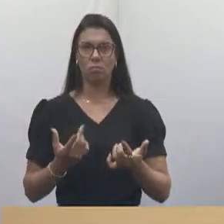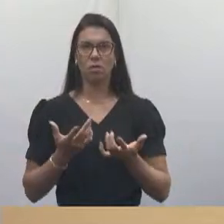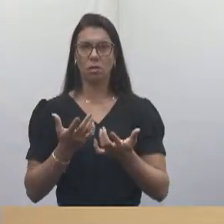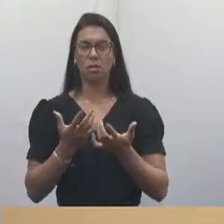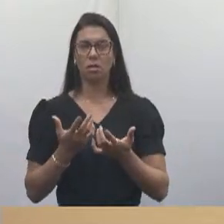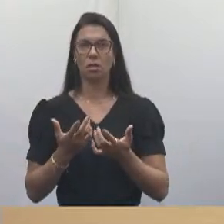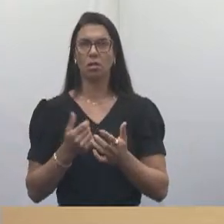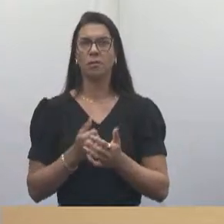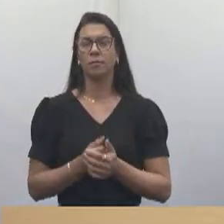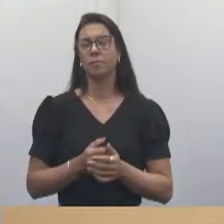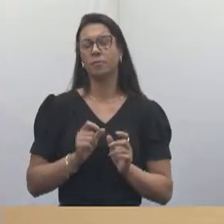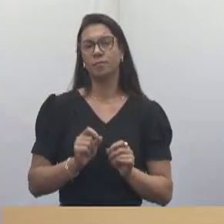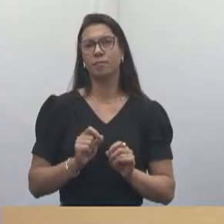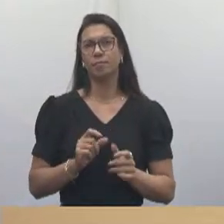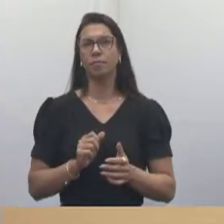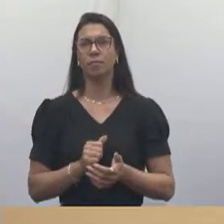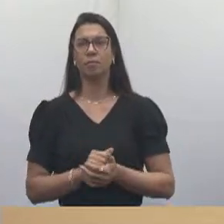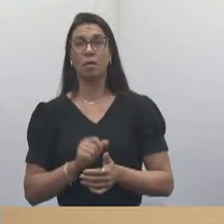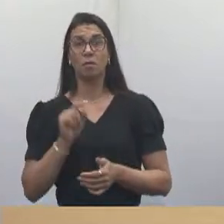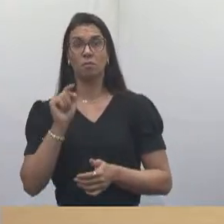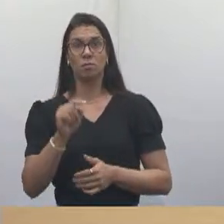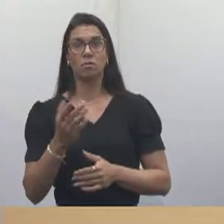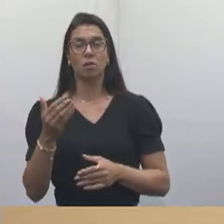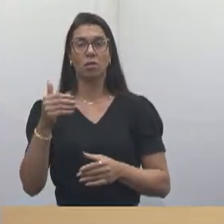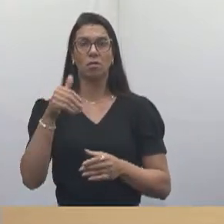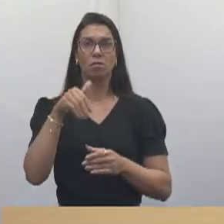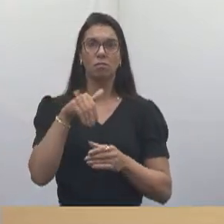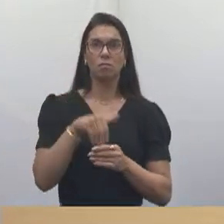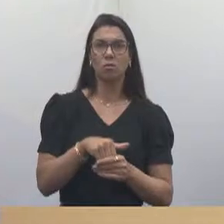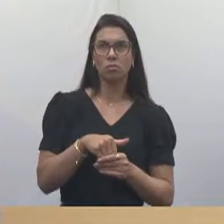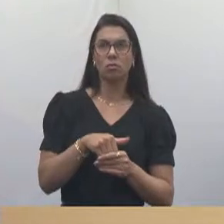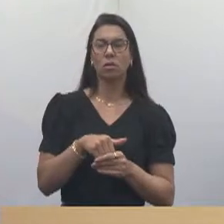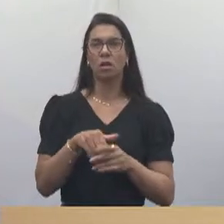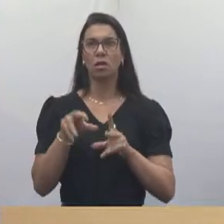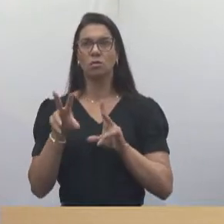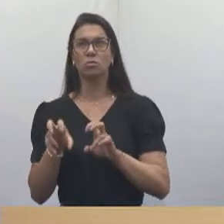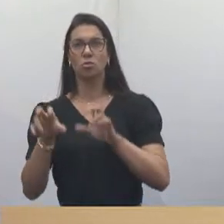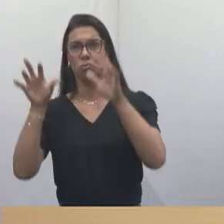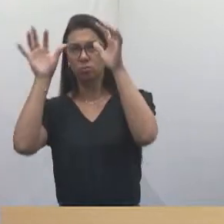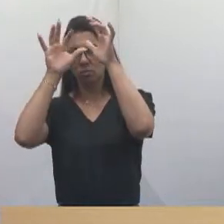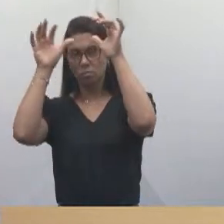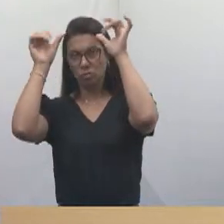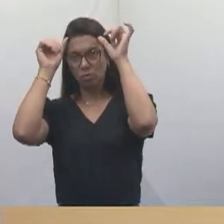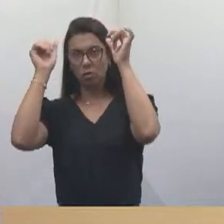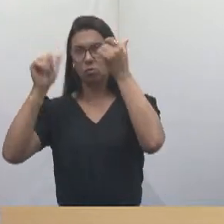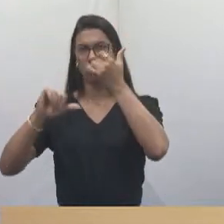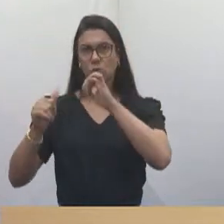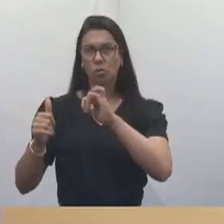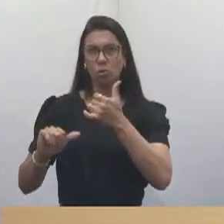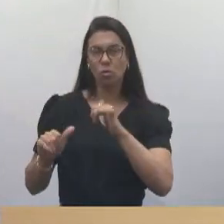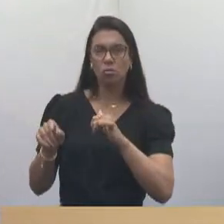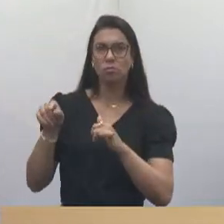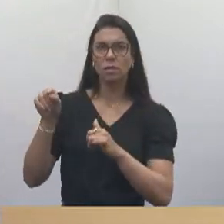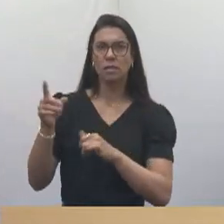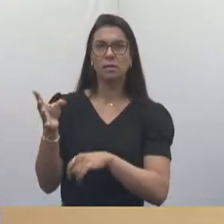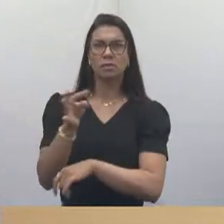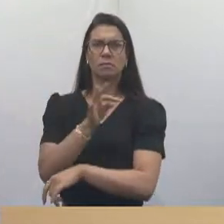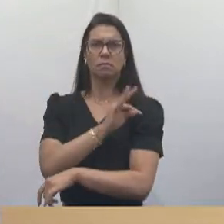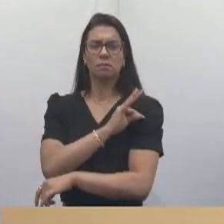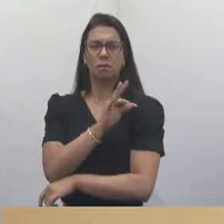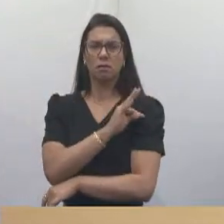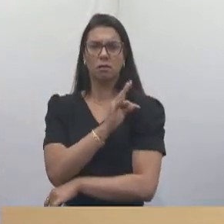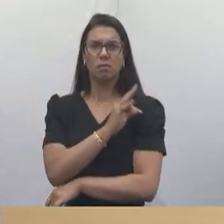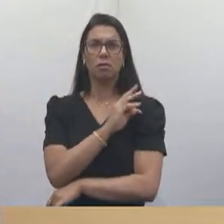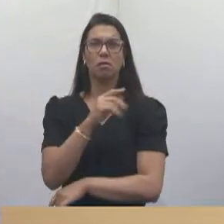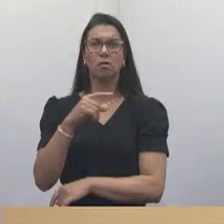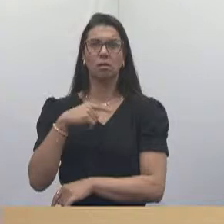você votar um parecer do Tribunal de Contas, eles que são muito técnicos